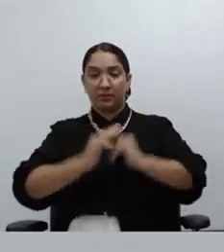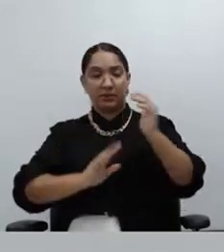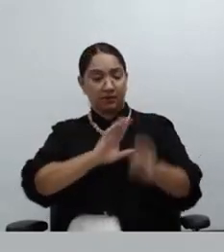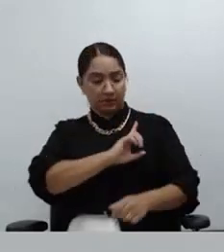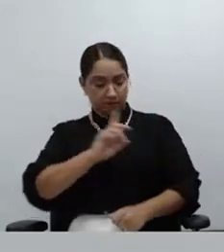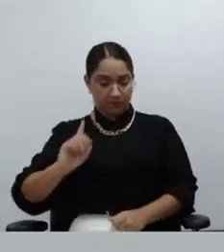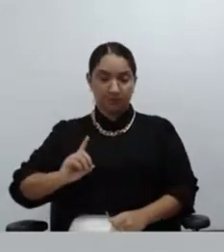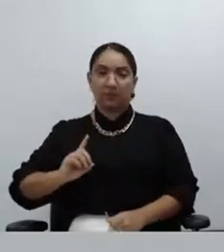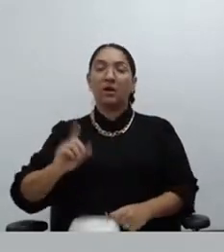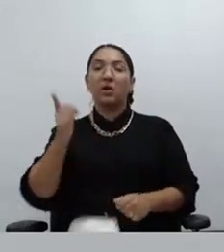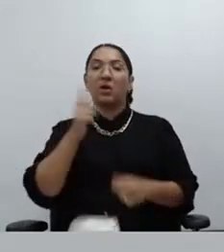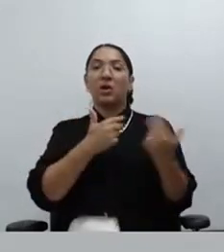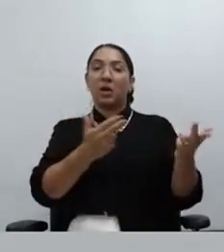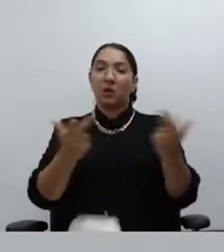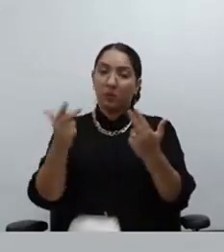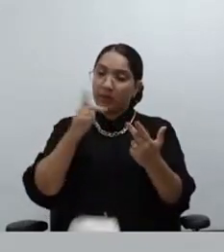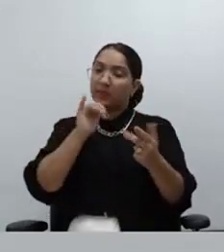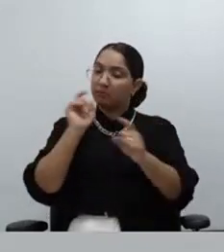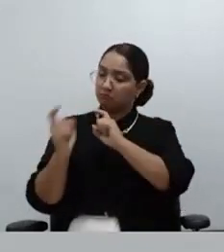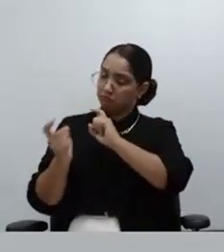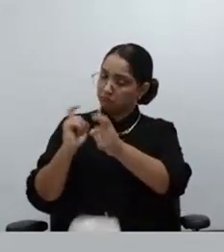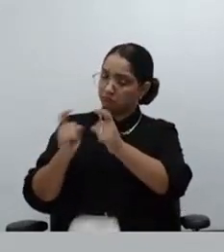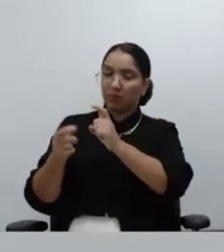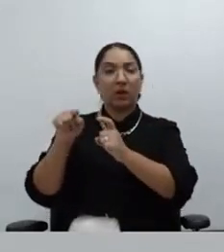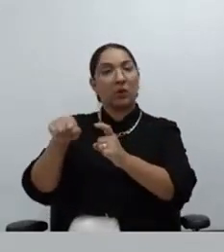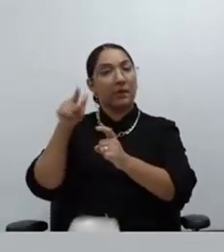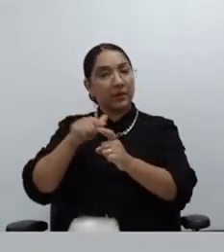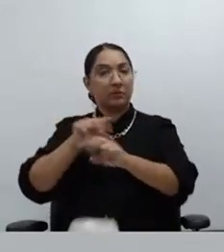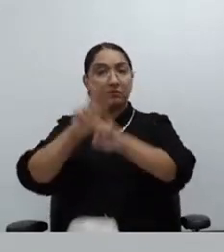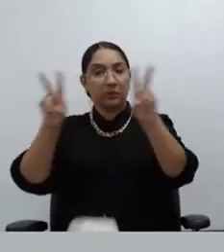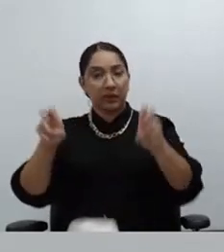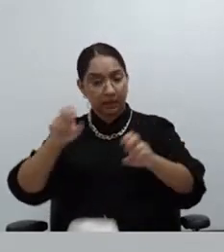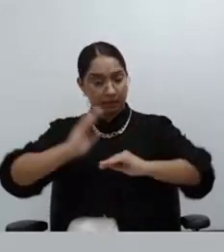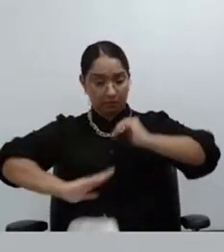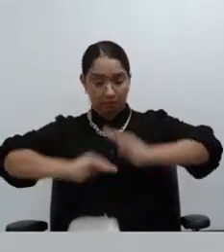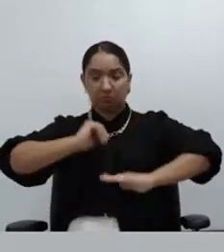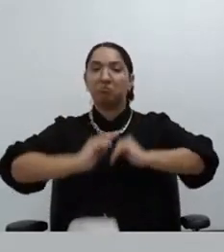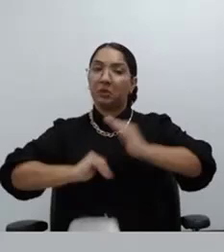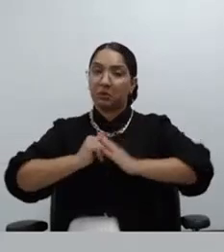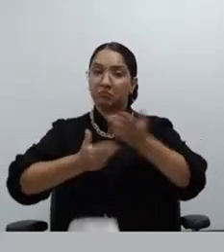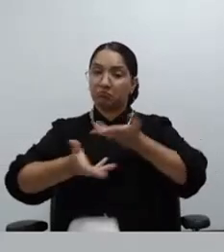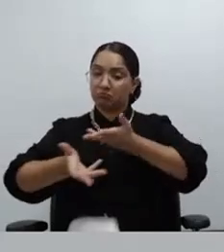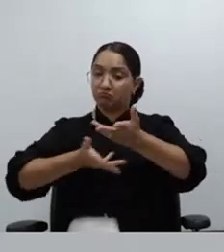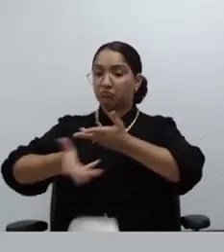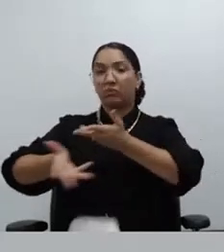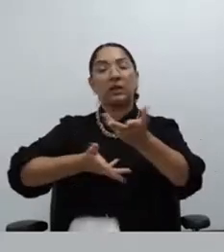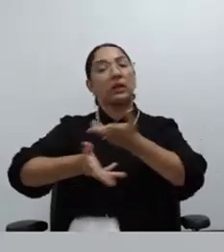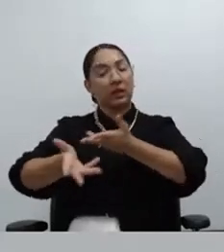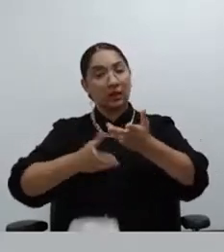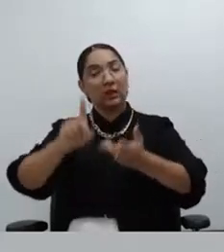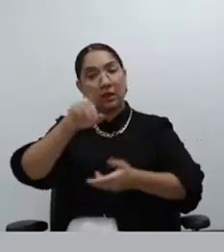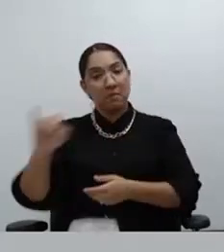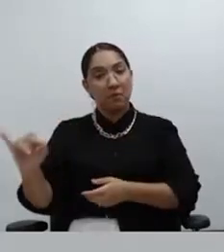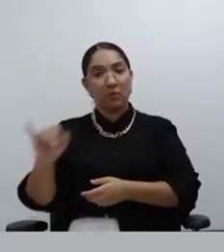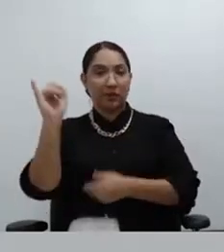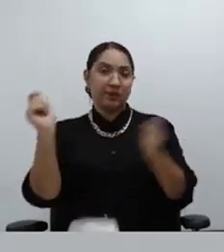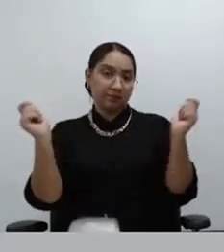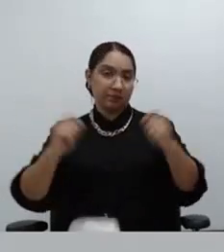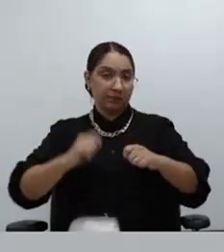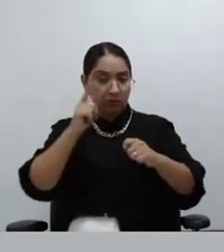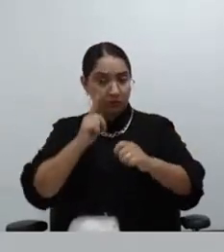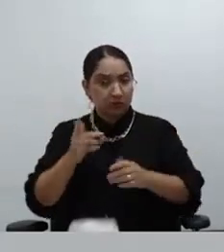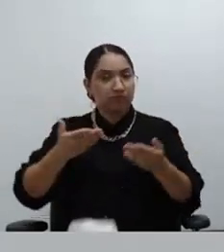Presidente Prudente. Foi feita uma reunião para tratar desse tema, dessa